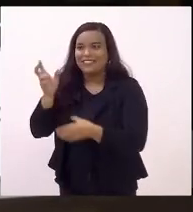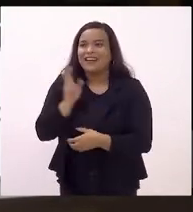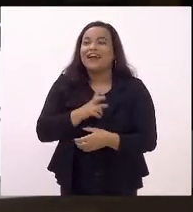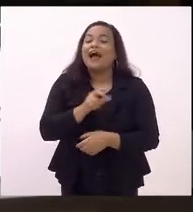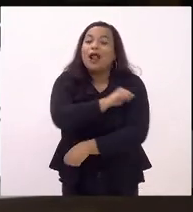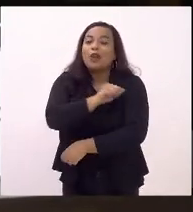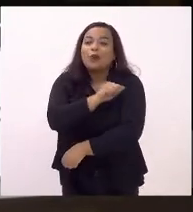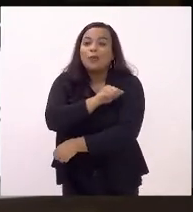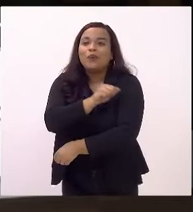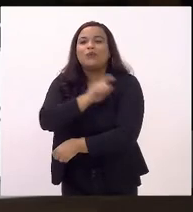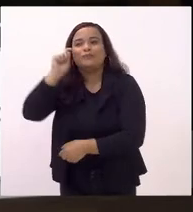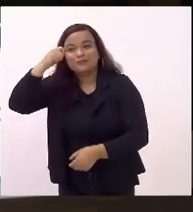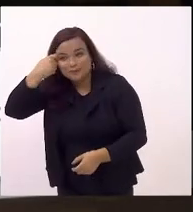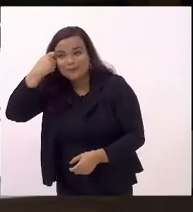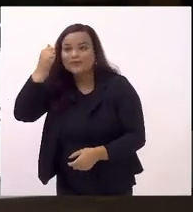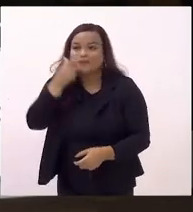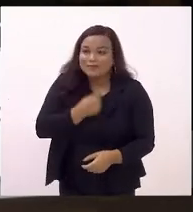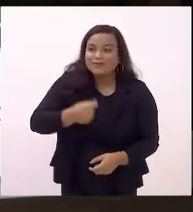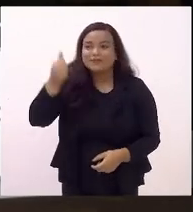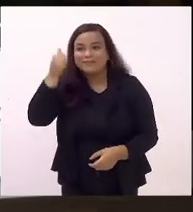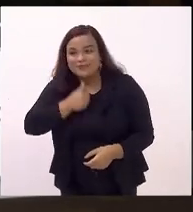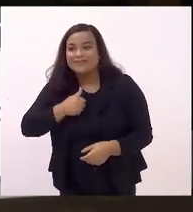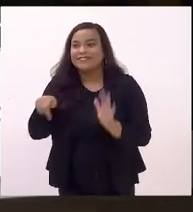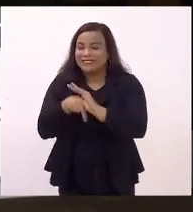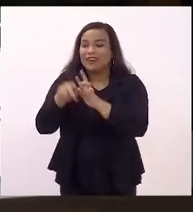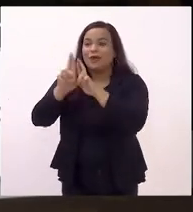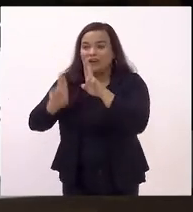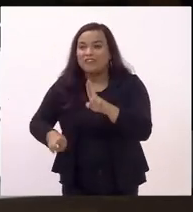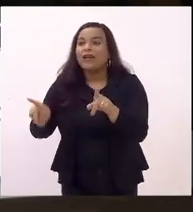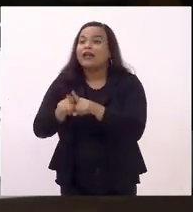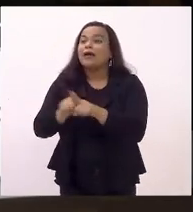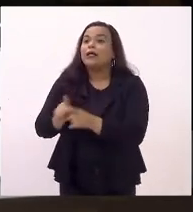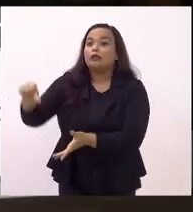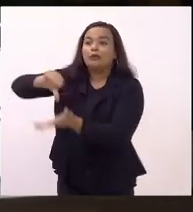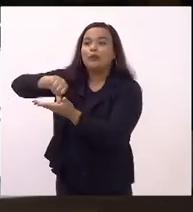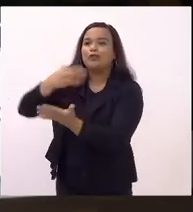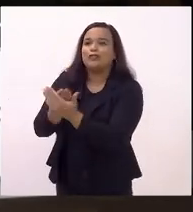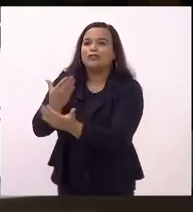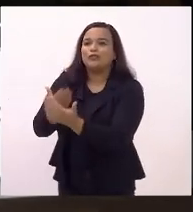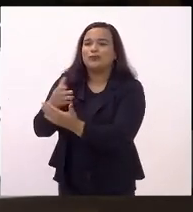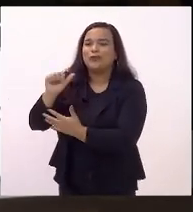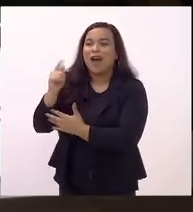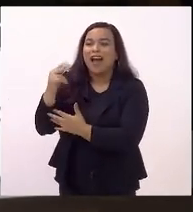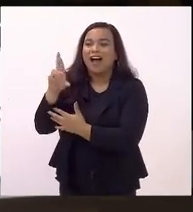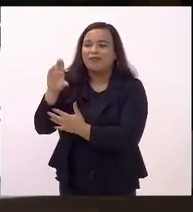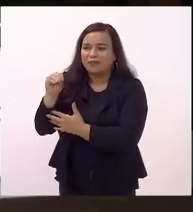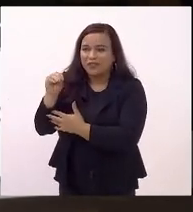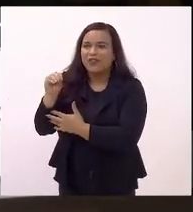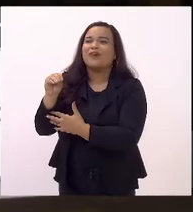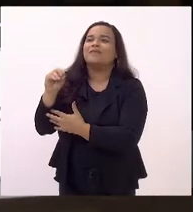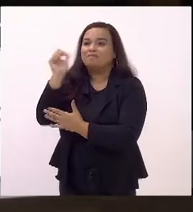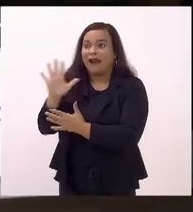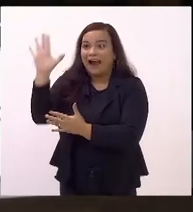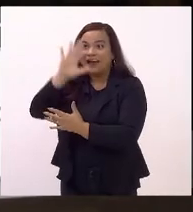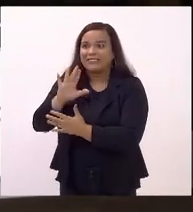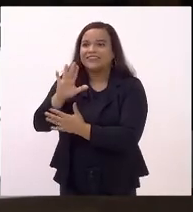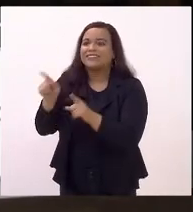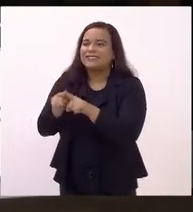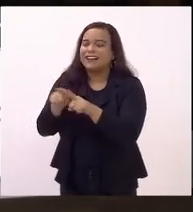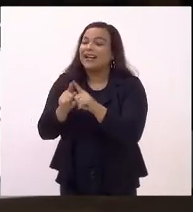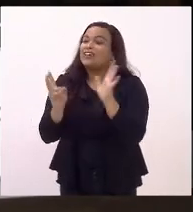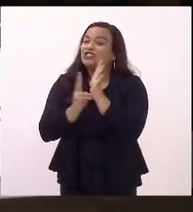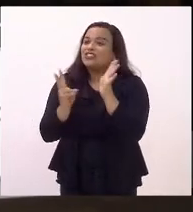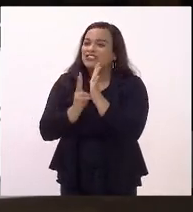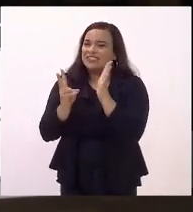UFRJ, em nome do Núcleo de Estudos Afro-Brasileiros e Indígenas, que, se também não fosse o Ivani, seria difícil